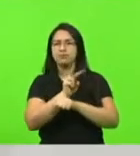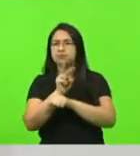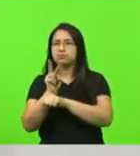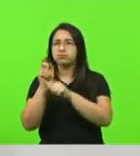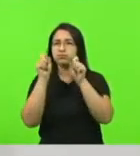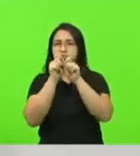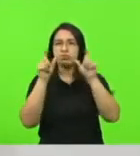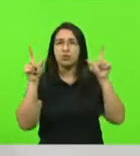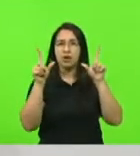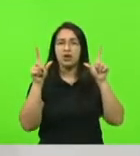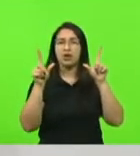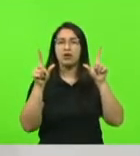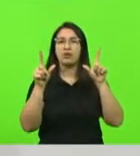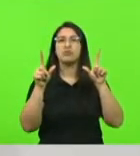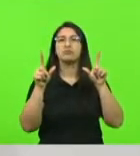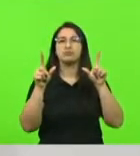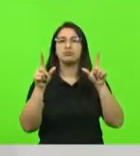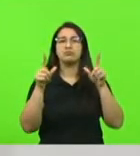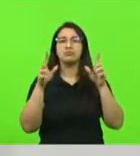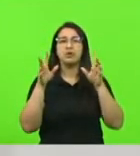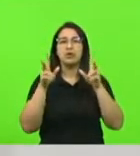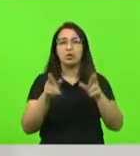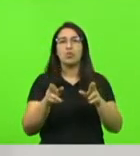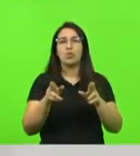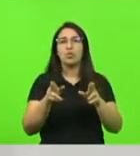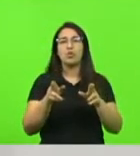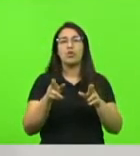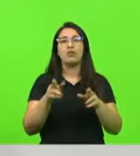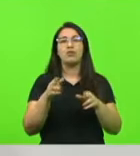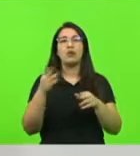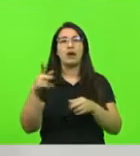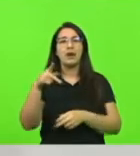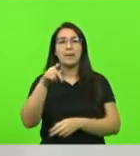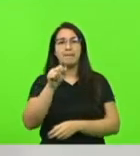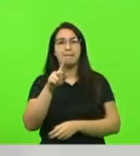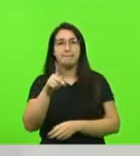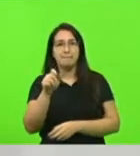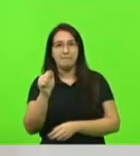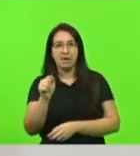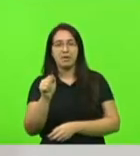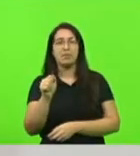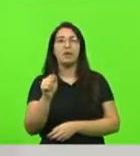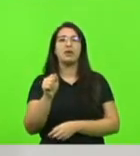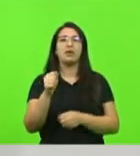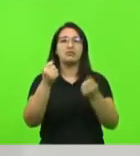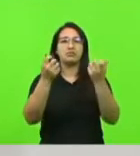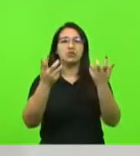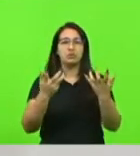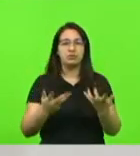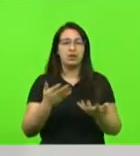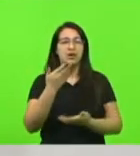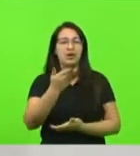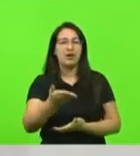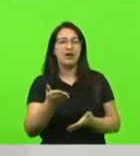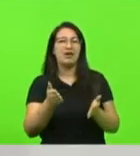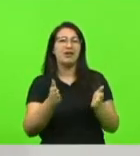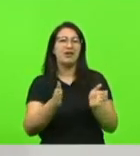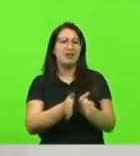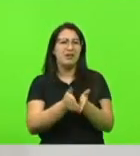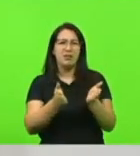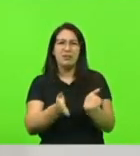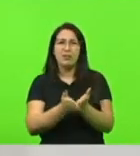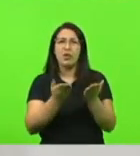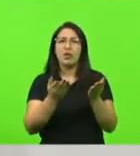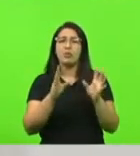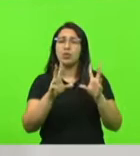apelo do Papa Francisco. Nenhuma família sem teto, nenhum camponês sem terra, nenhum trabalhador sem direitos,